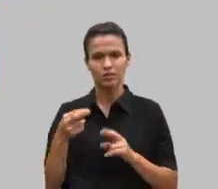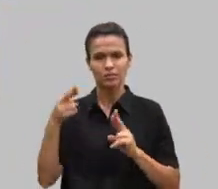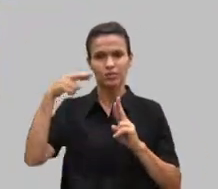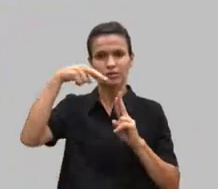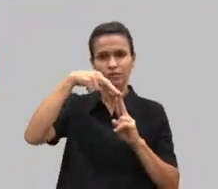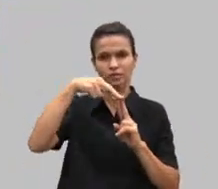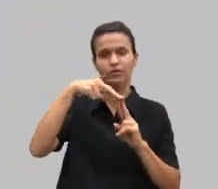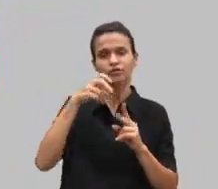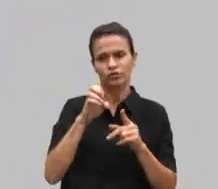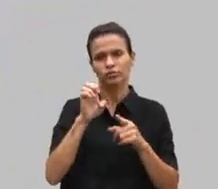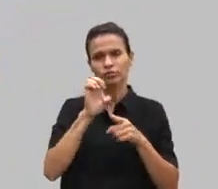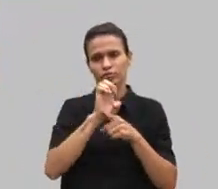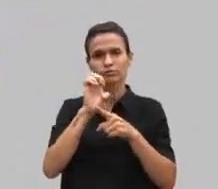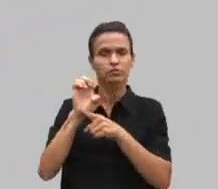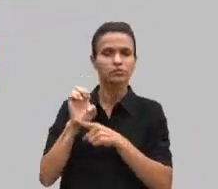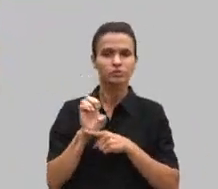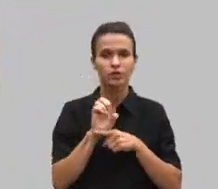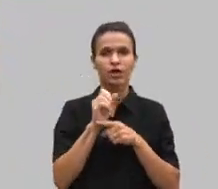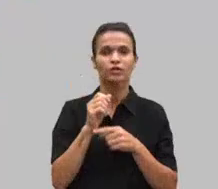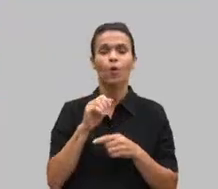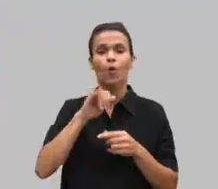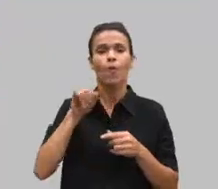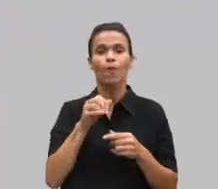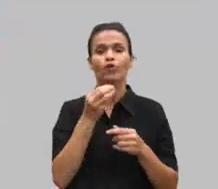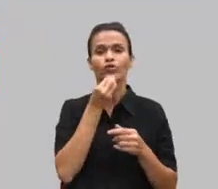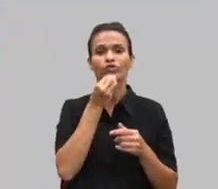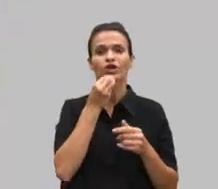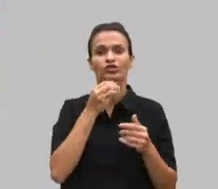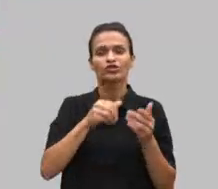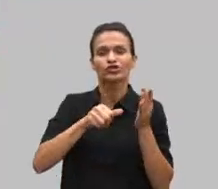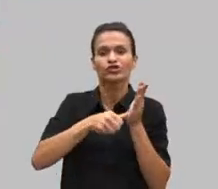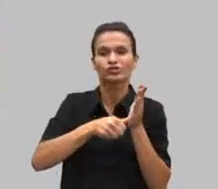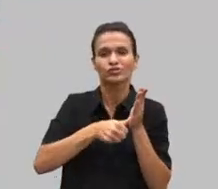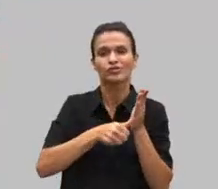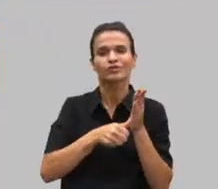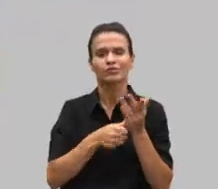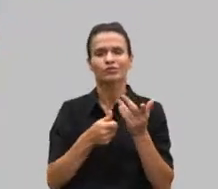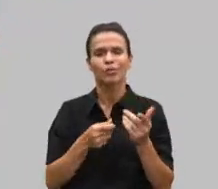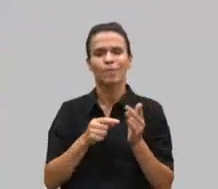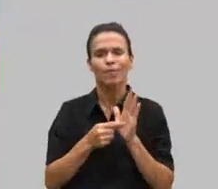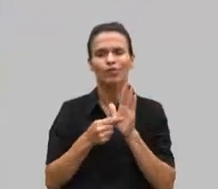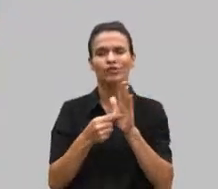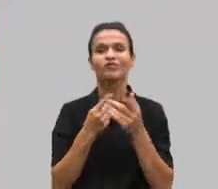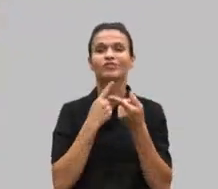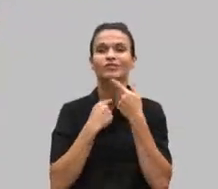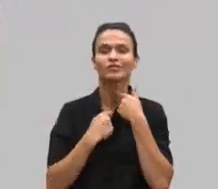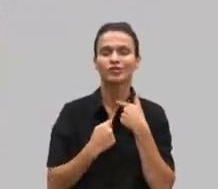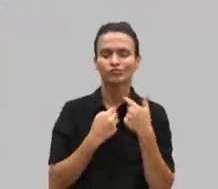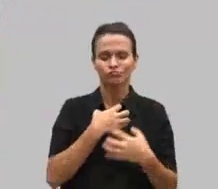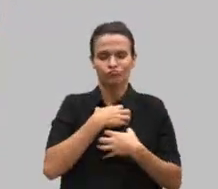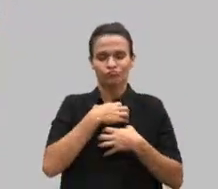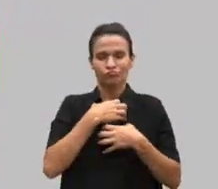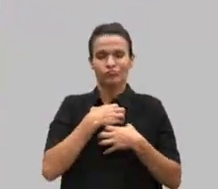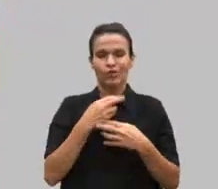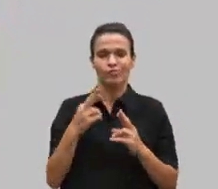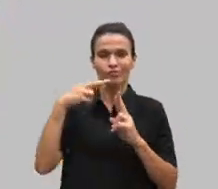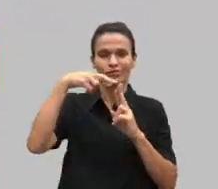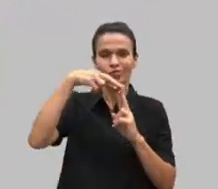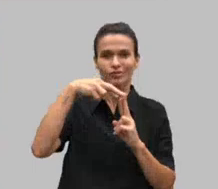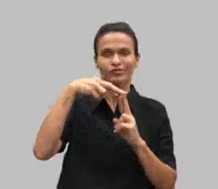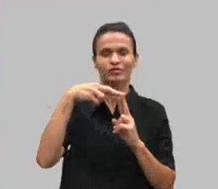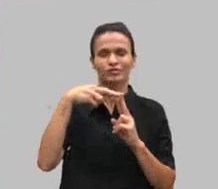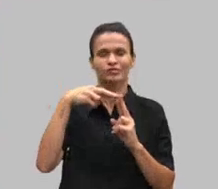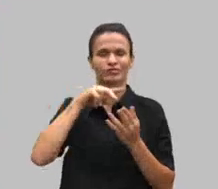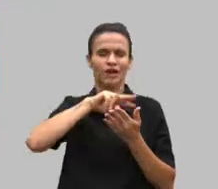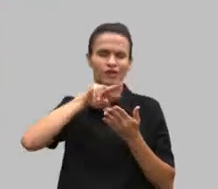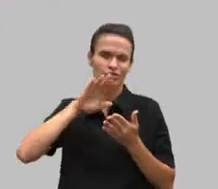de colocar sua digital e digitar a sua vontade o seu sentimento representando tantos aqueles que nos que nos escolheram para